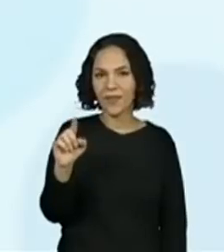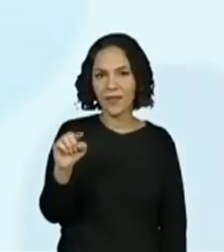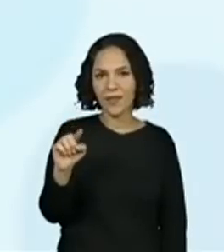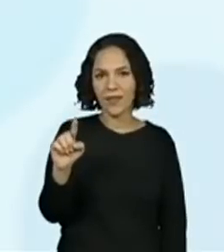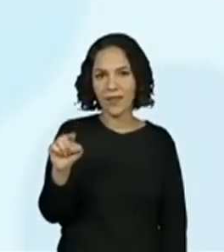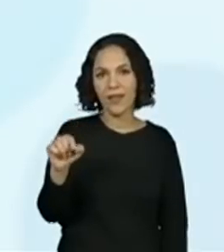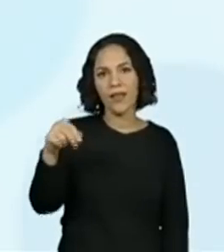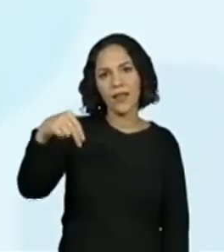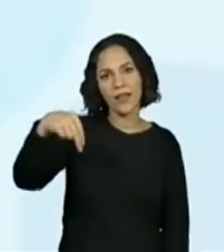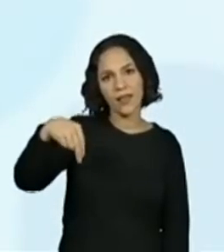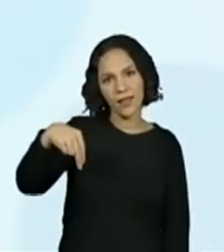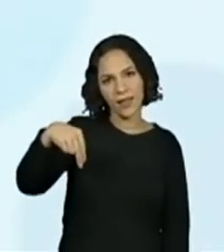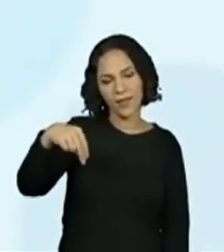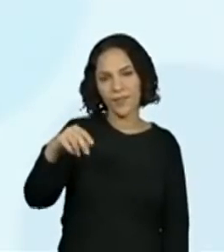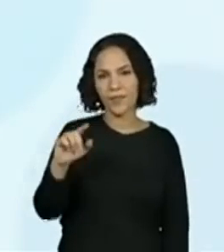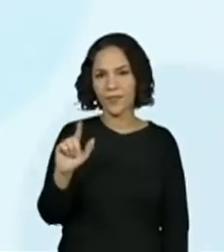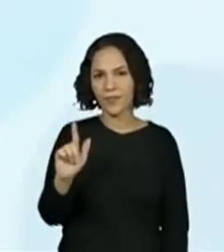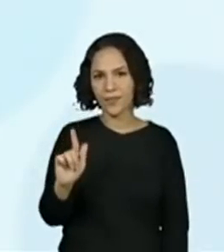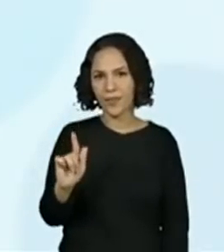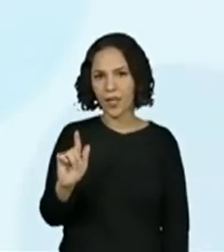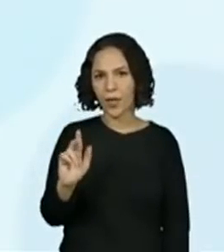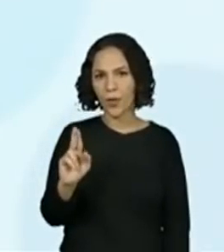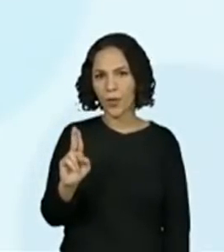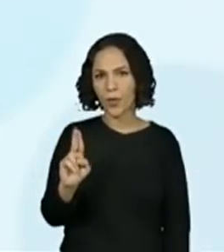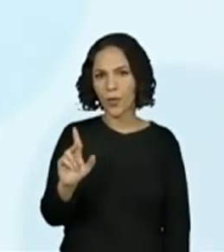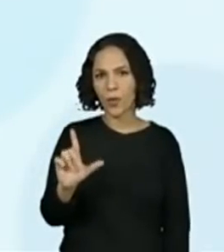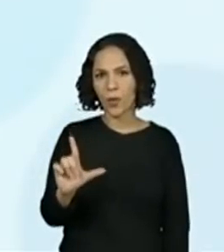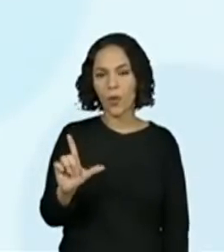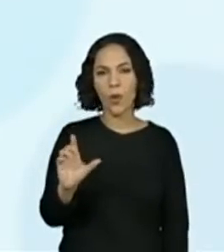o retângulo.